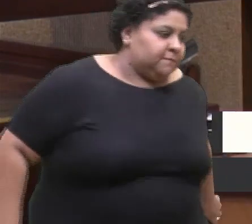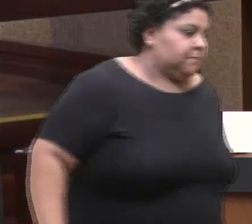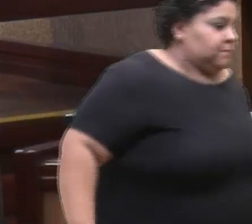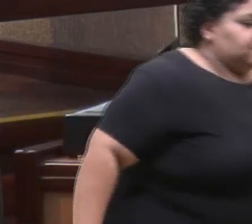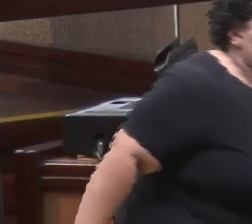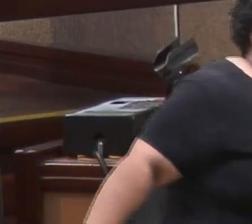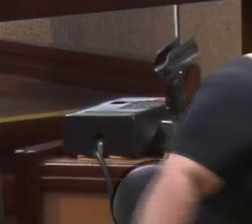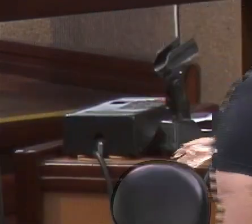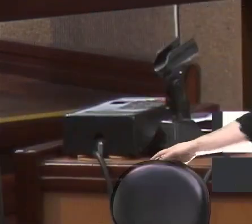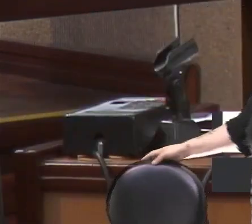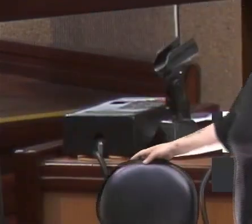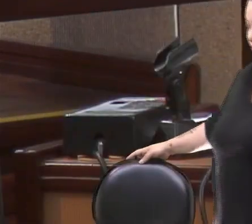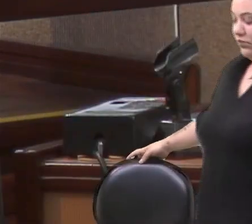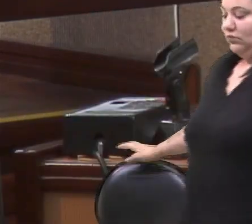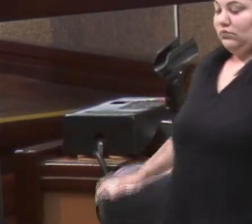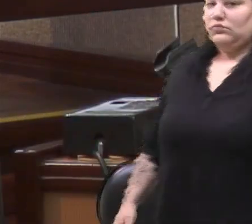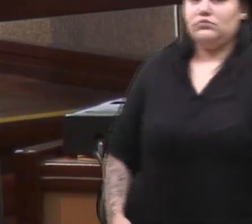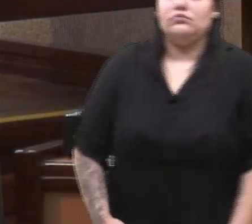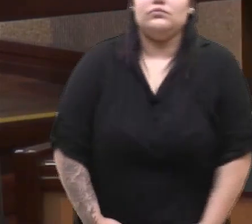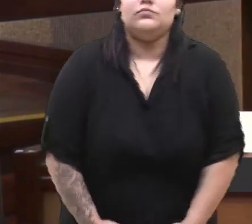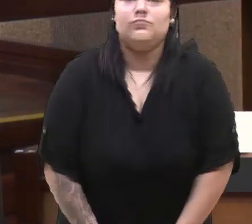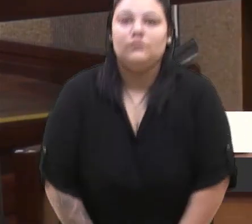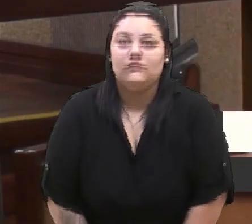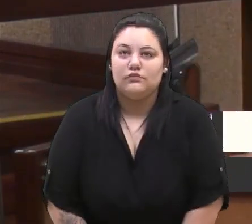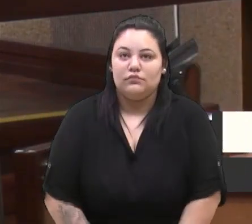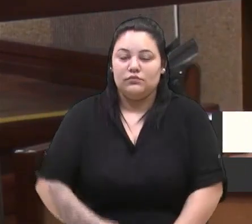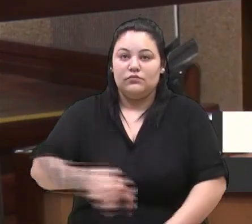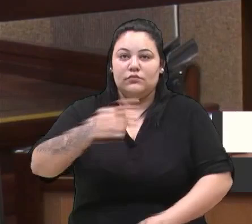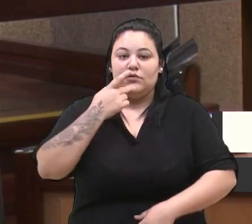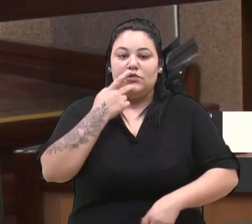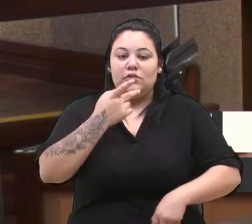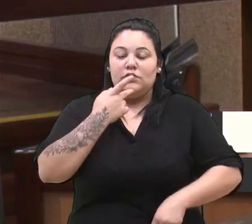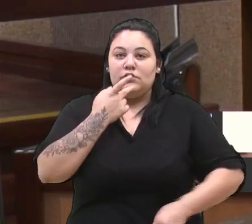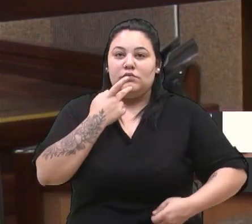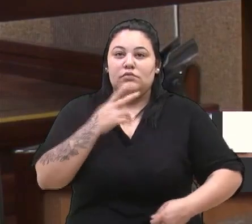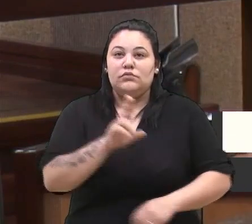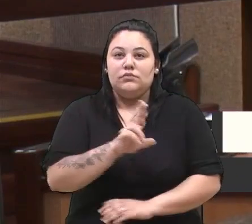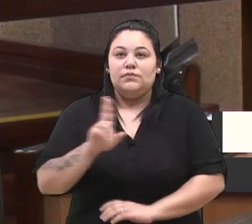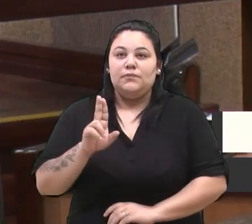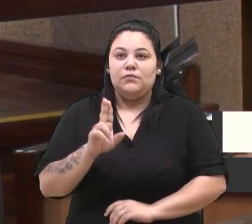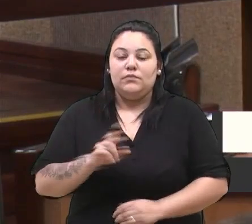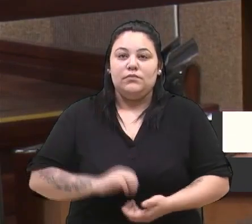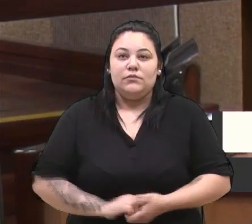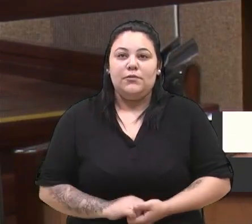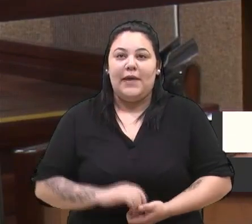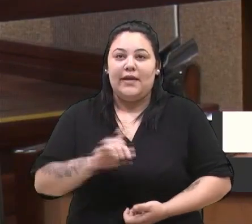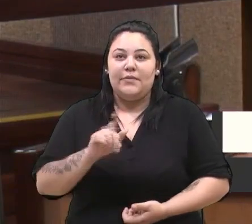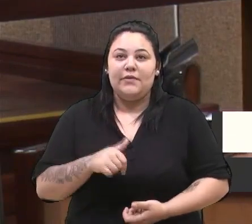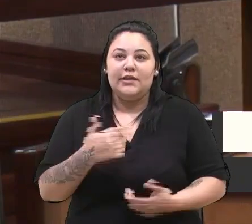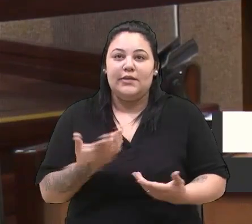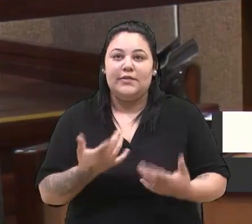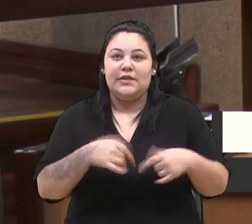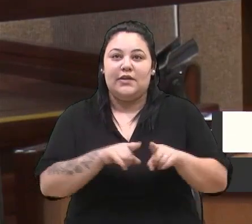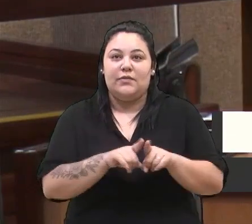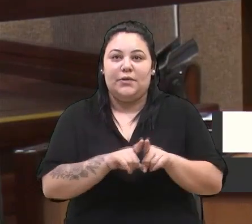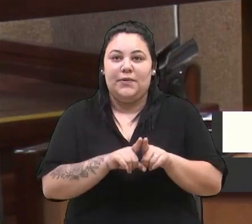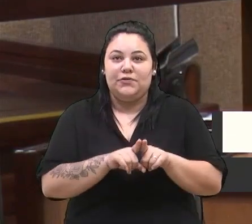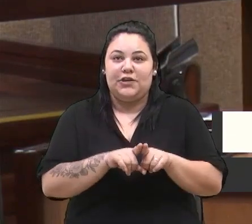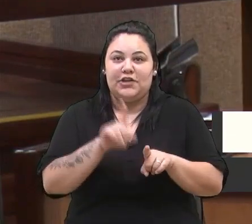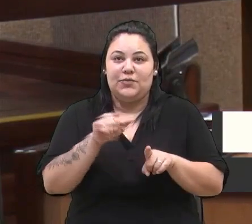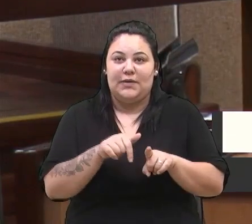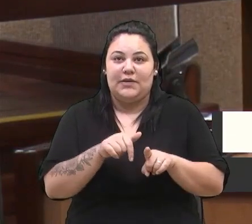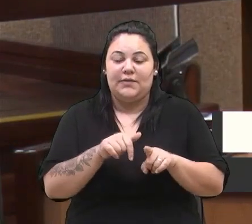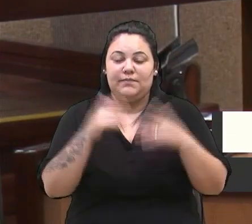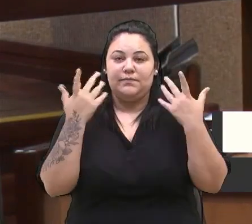da Estrada Municipal Júlio e Gino lunner ele homenageia a todos lá de Loreto então importante homenagem